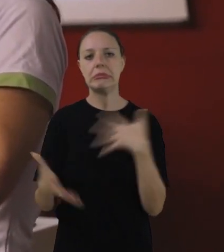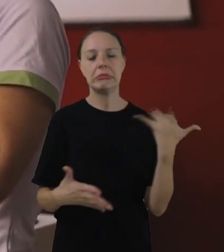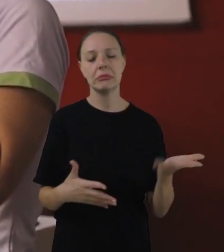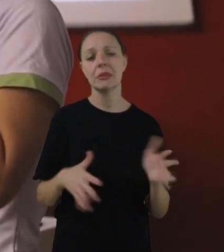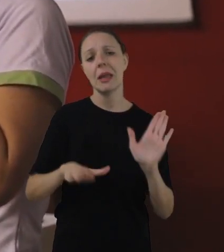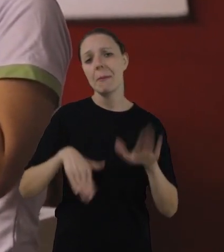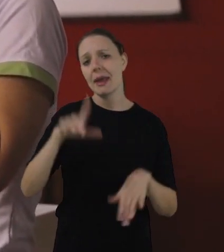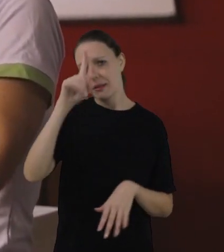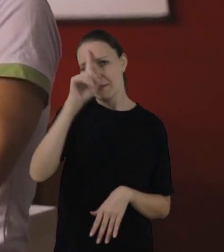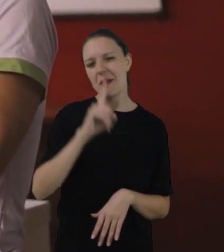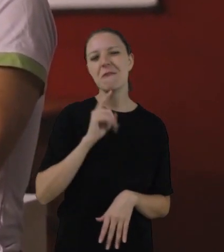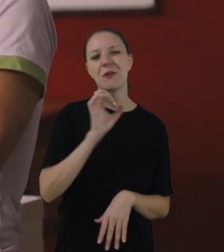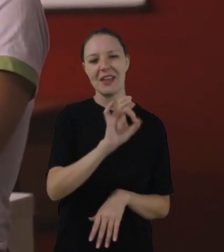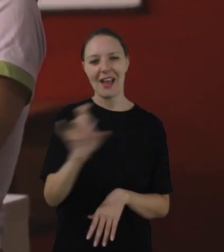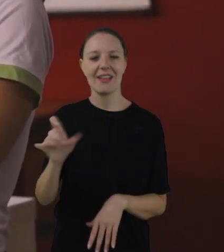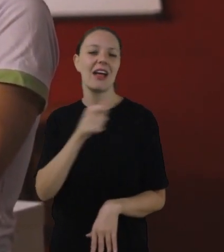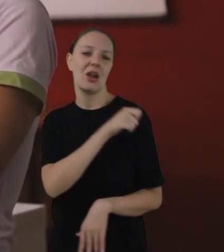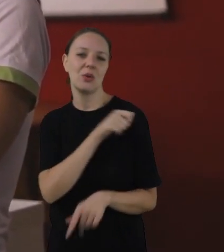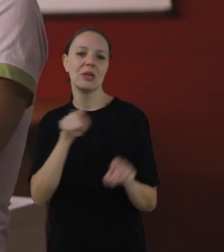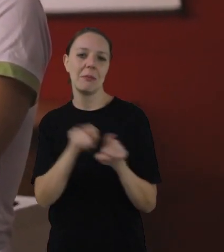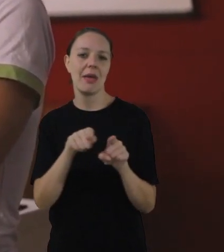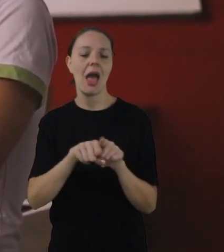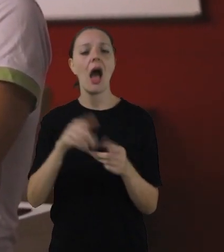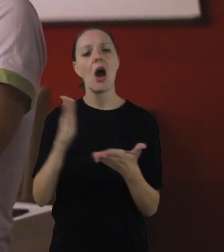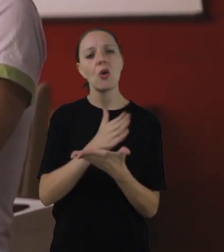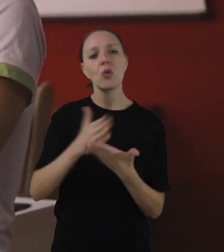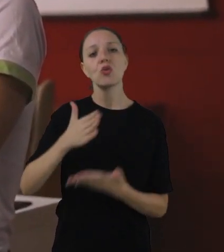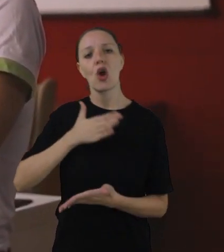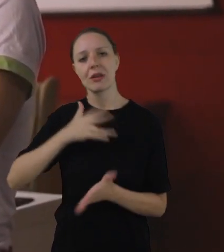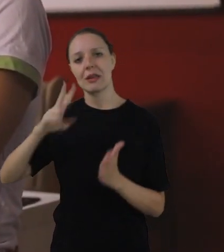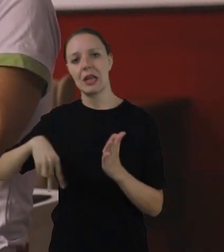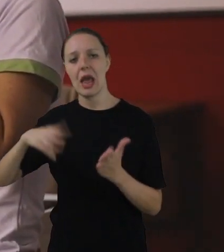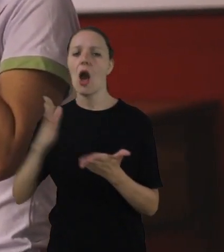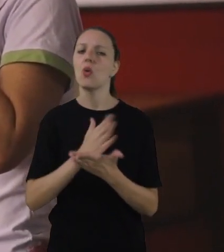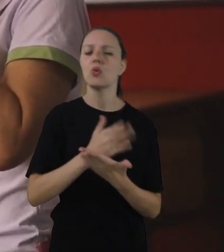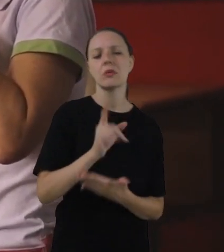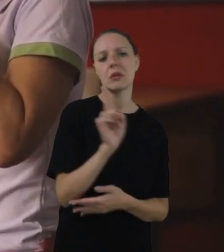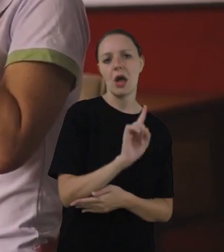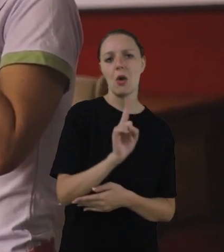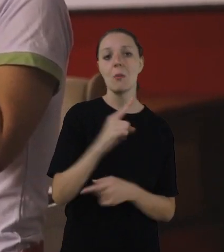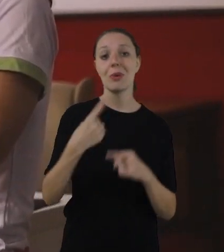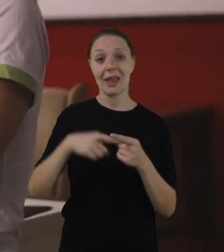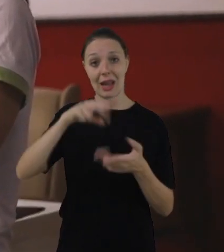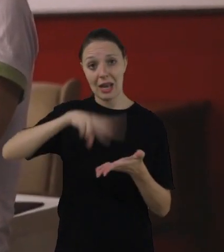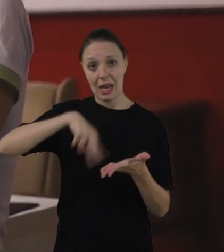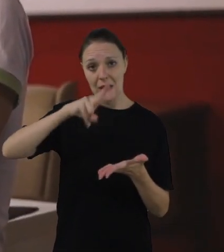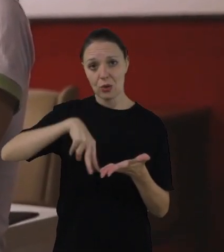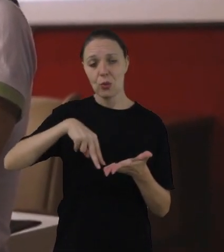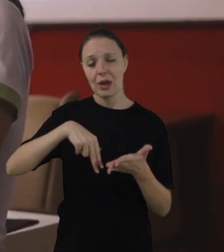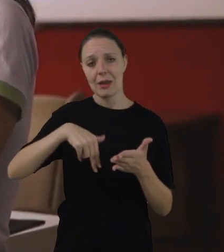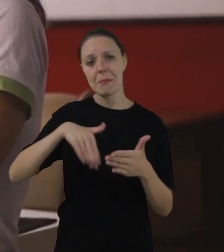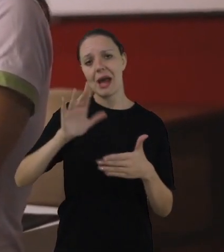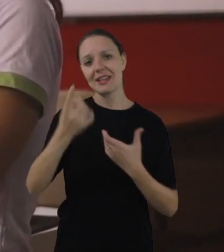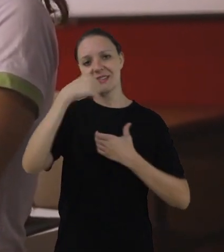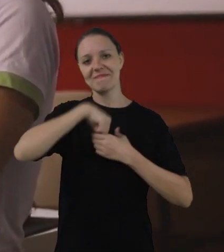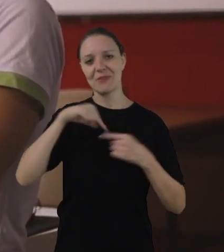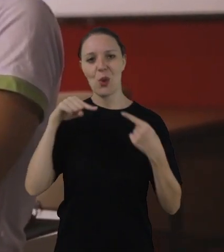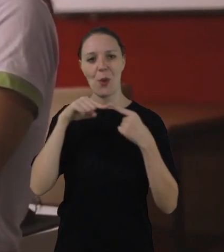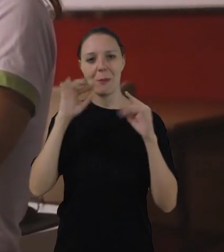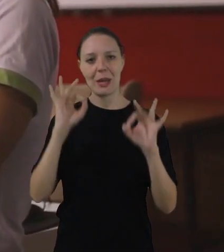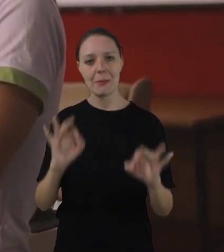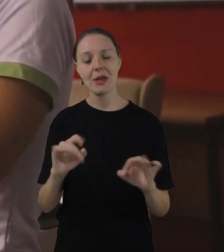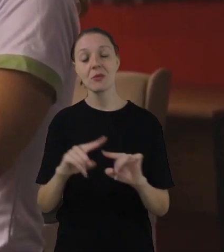de cada um dos estudantes, né? Uns gostam mais de ler, outros não, até porque a leitura é uma atividade um pouco mais introspectiva, mas